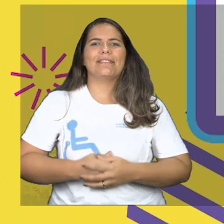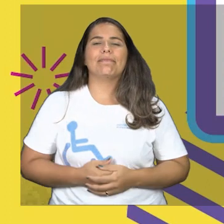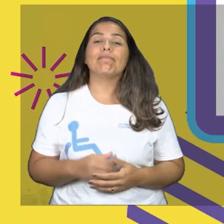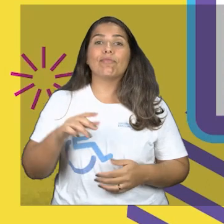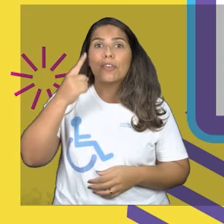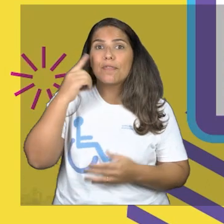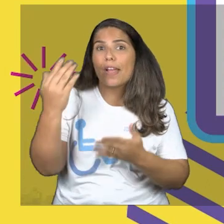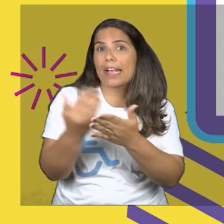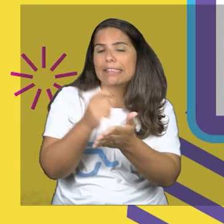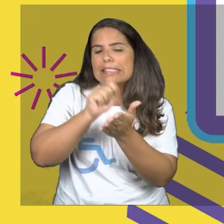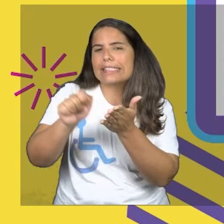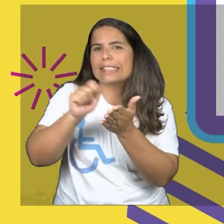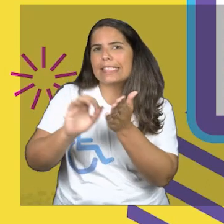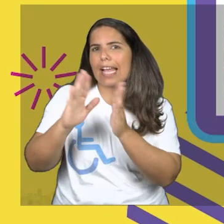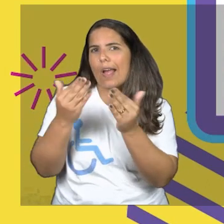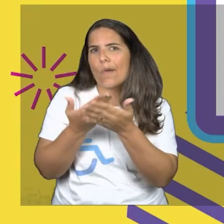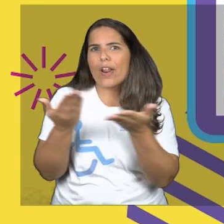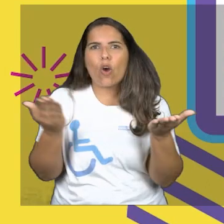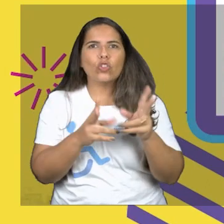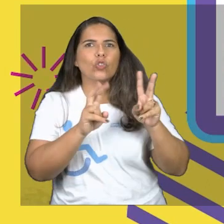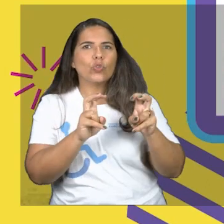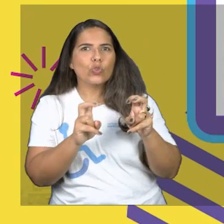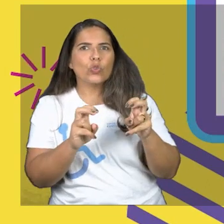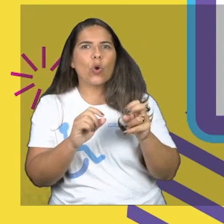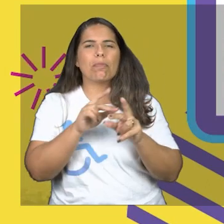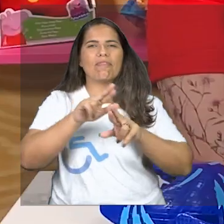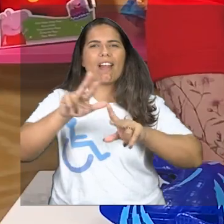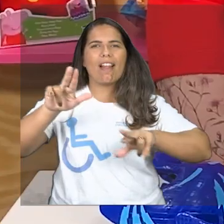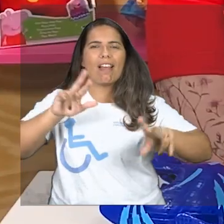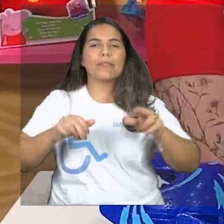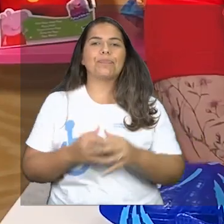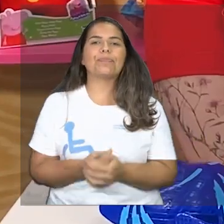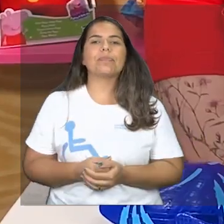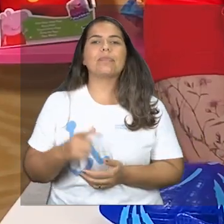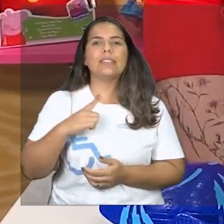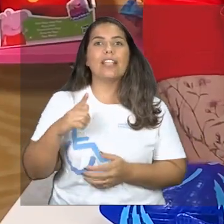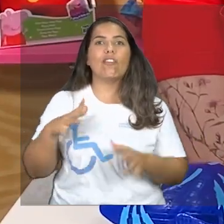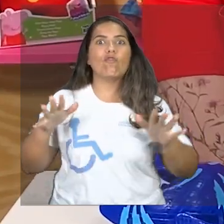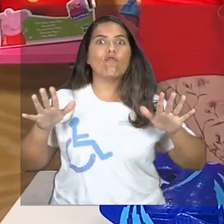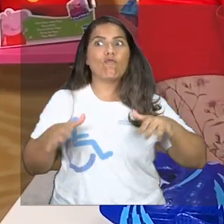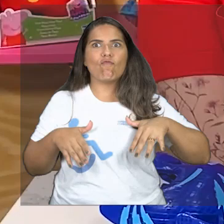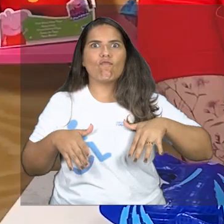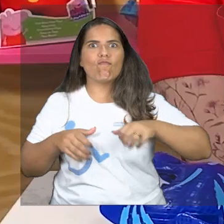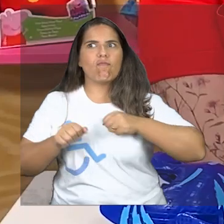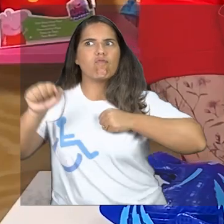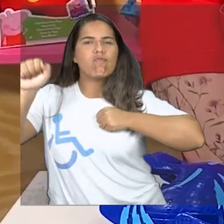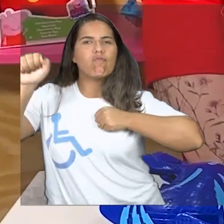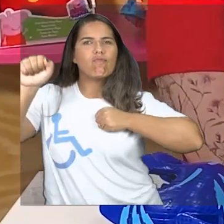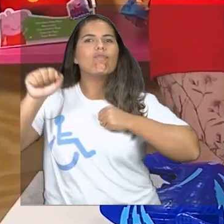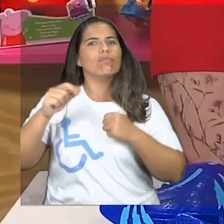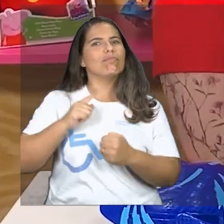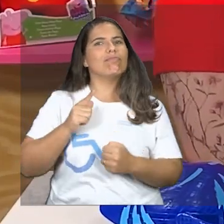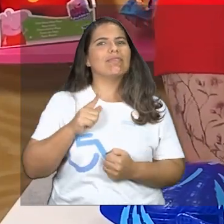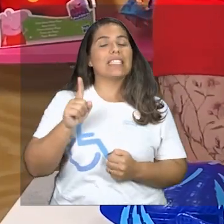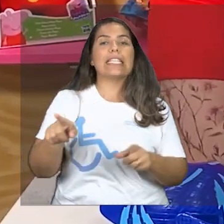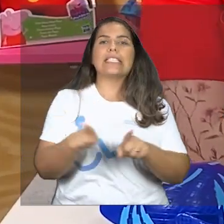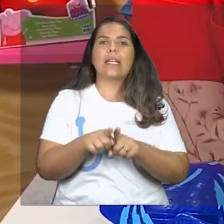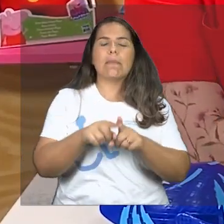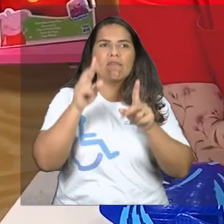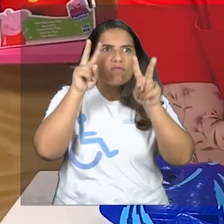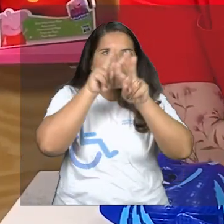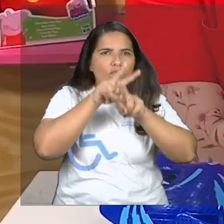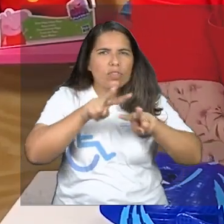Gente, pega o caderninho que a aula de hoje é sobre o plural. Entre eles estão voar, que, né, vamos combinar que é muito da hora. É muito da hora. Ela